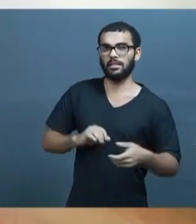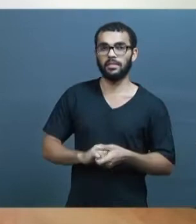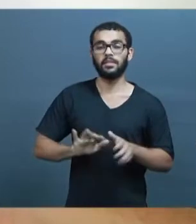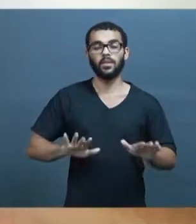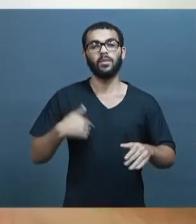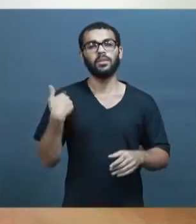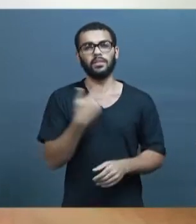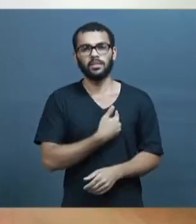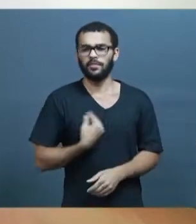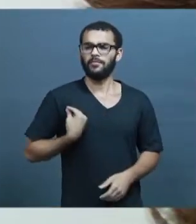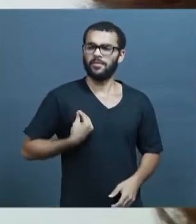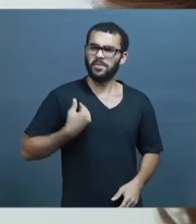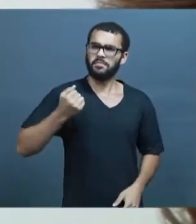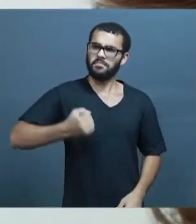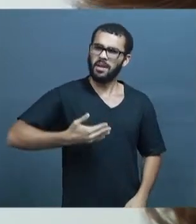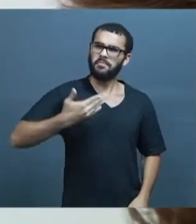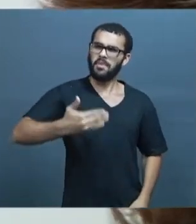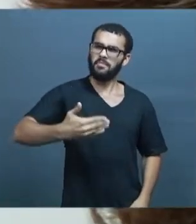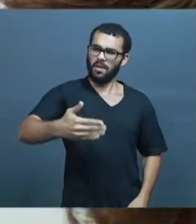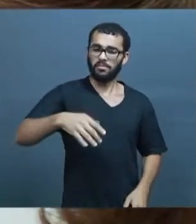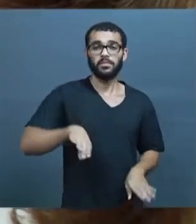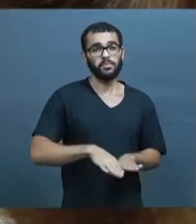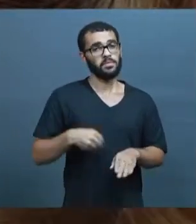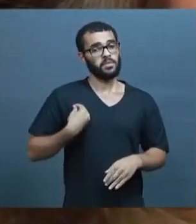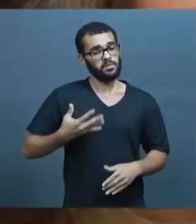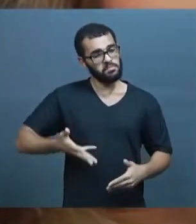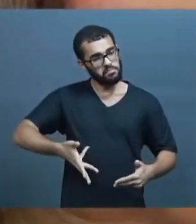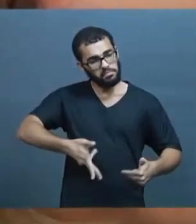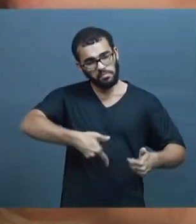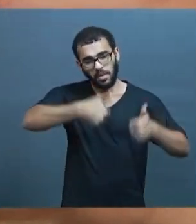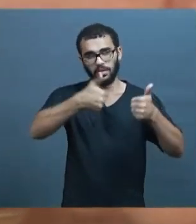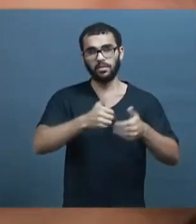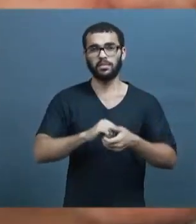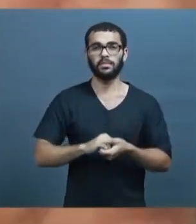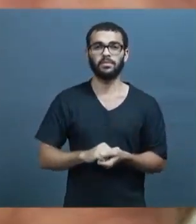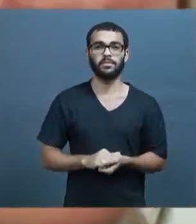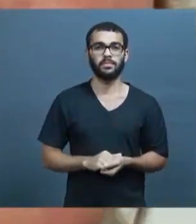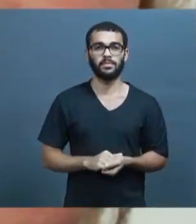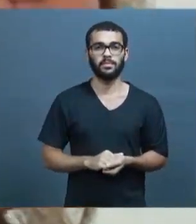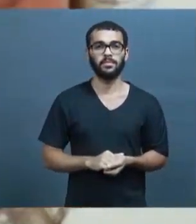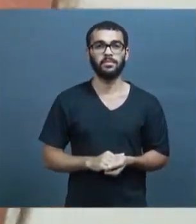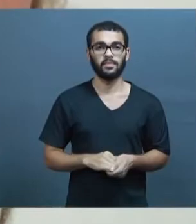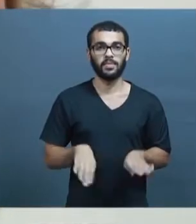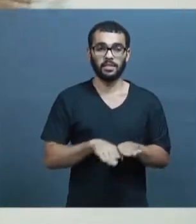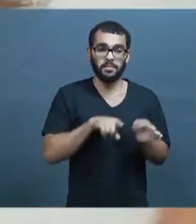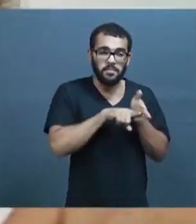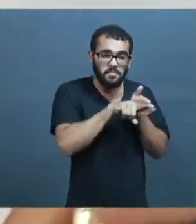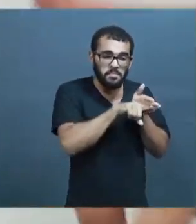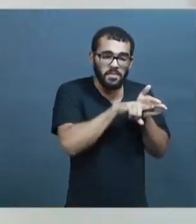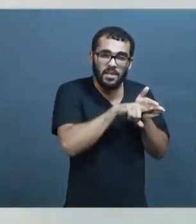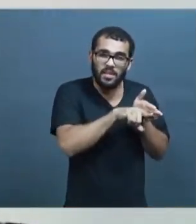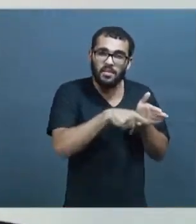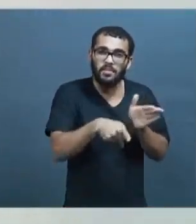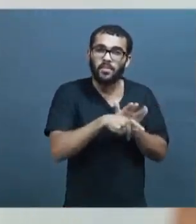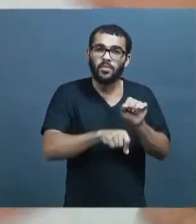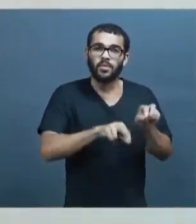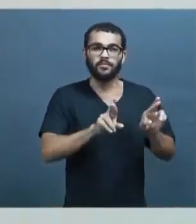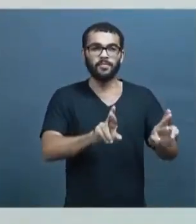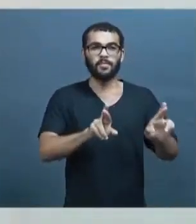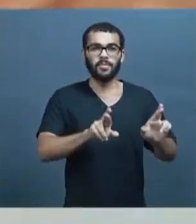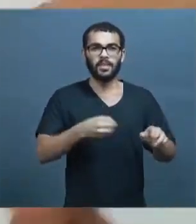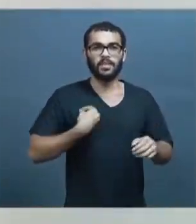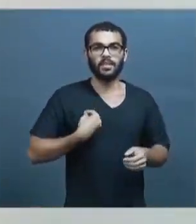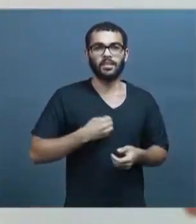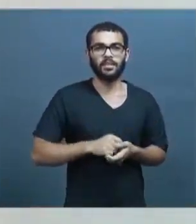mais e vivendo melhor. Geni também diz que é importante ressaltar que os dados divulgados da expectativa de vida do brasileiro